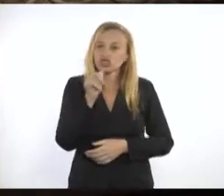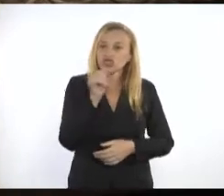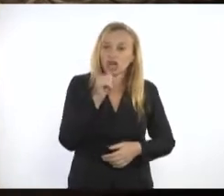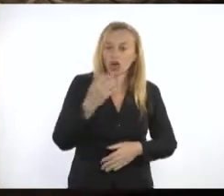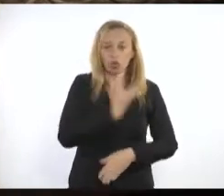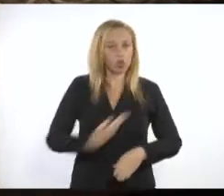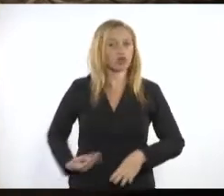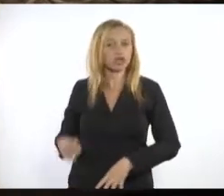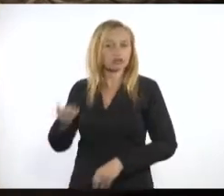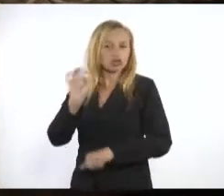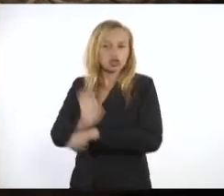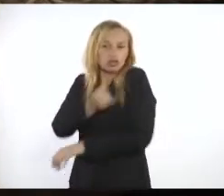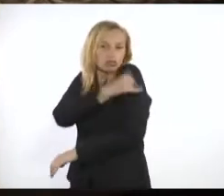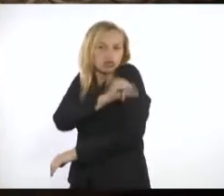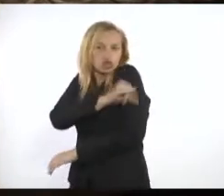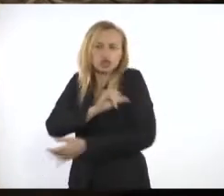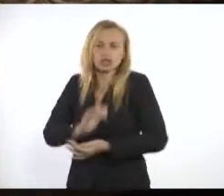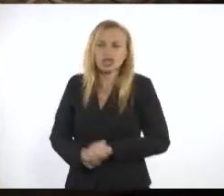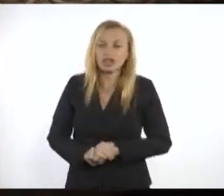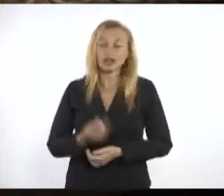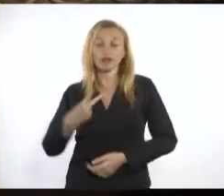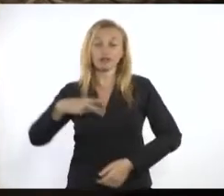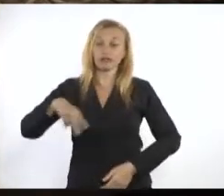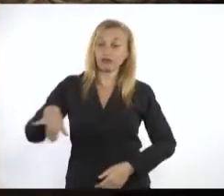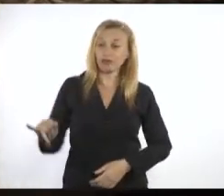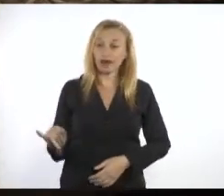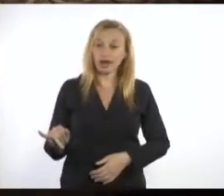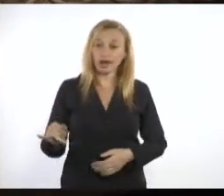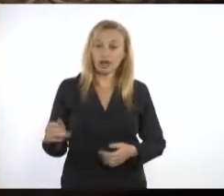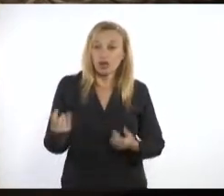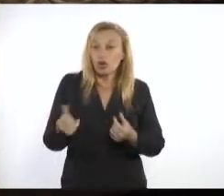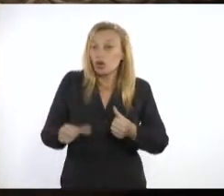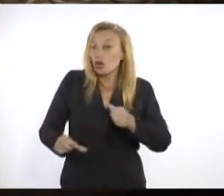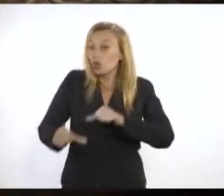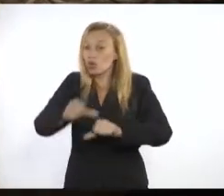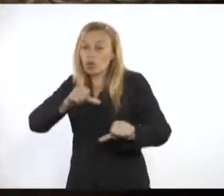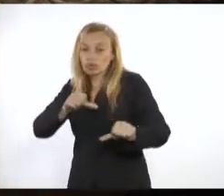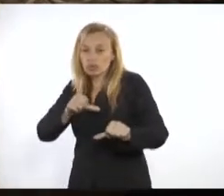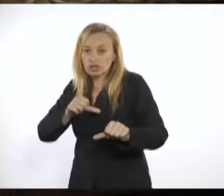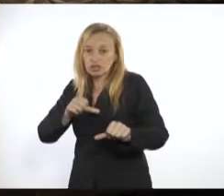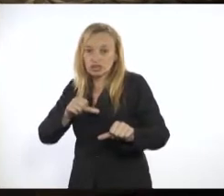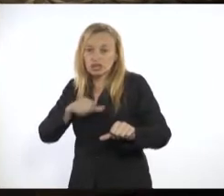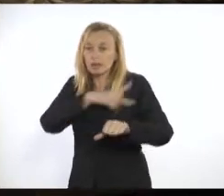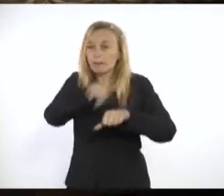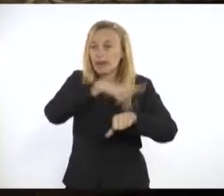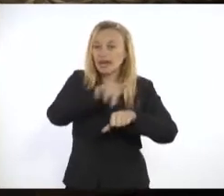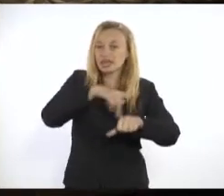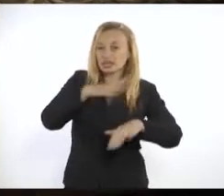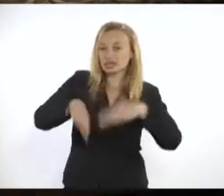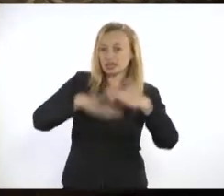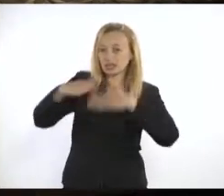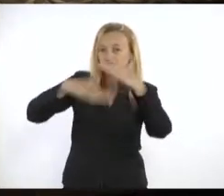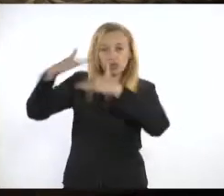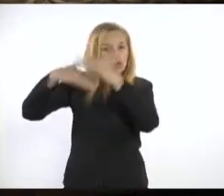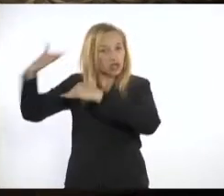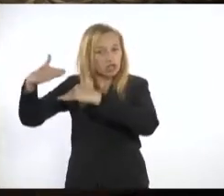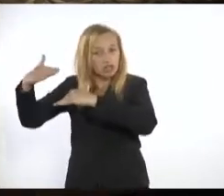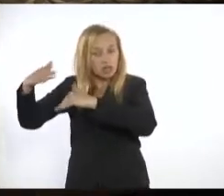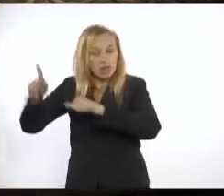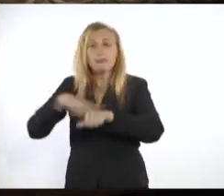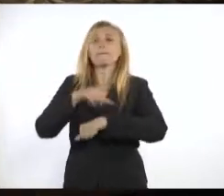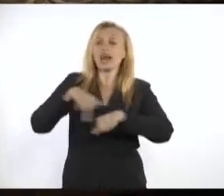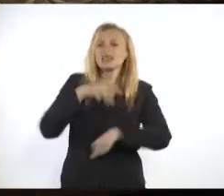do estado do Rio de Janeiro vai na contramão de países desenvolvidos, países que